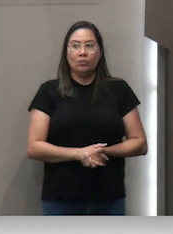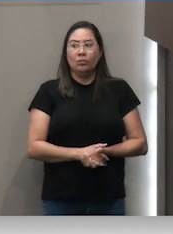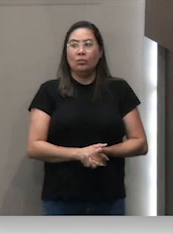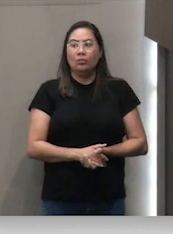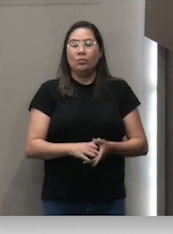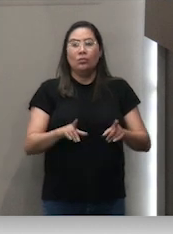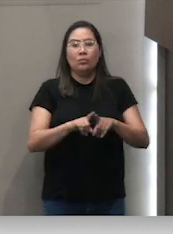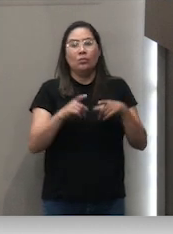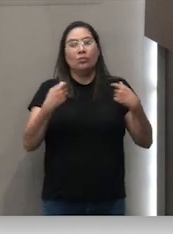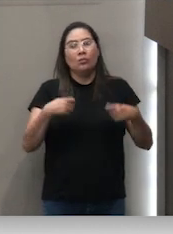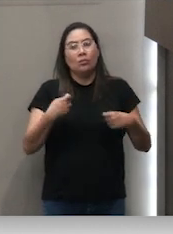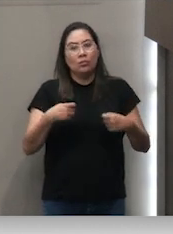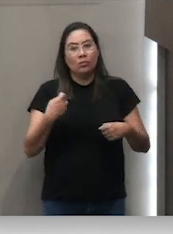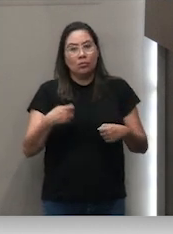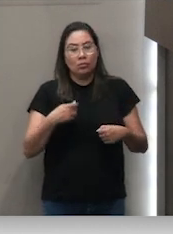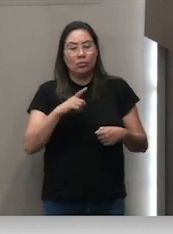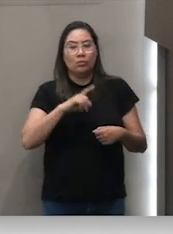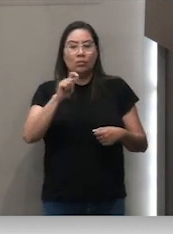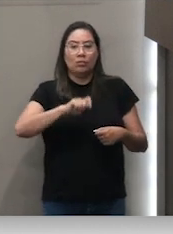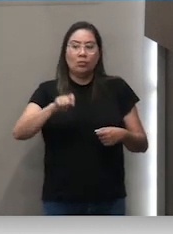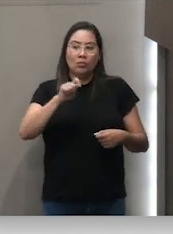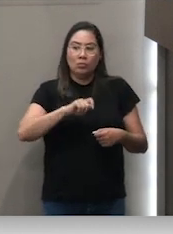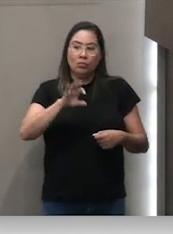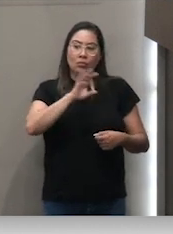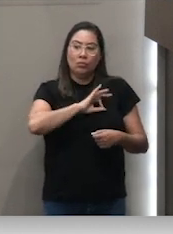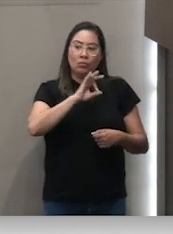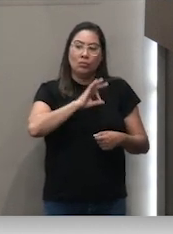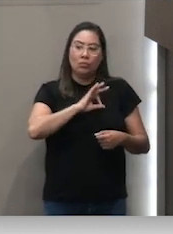também o da POCSER, da Associação da Polícia Civil.